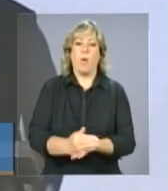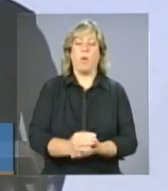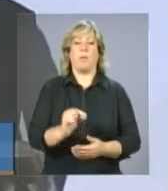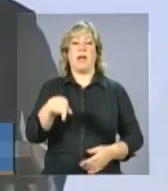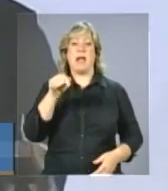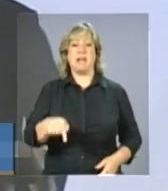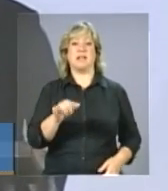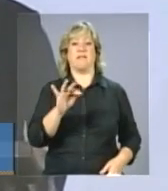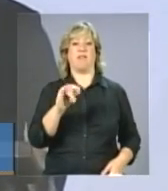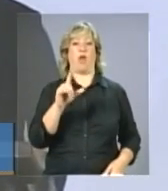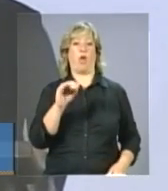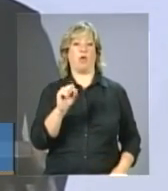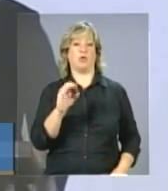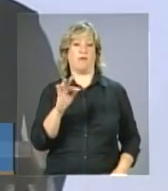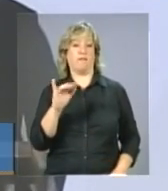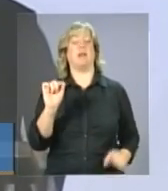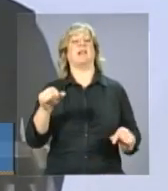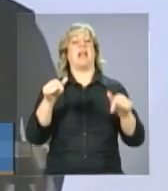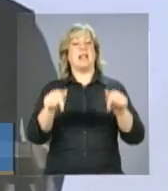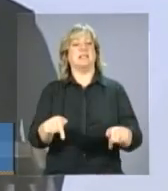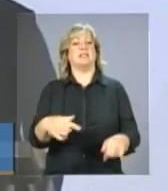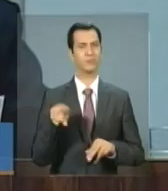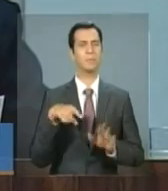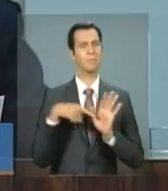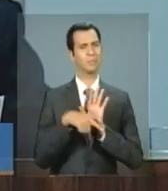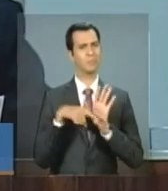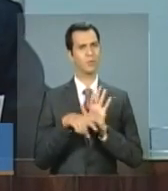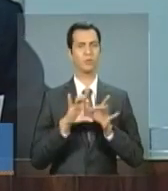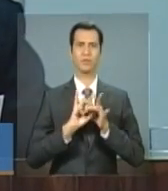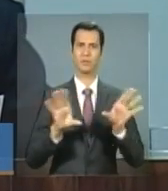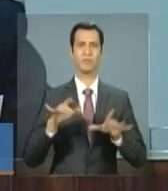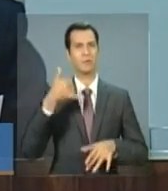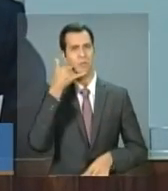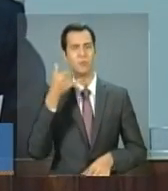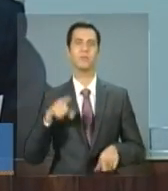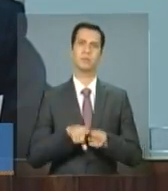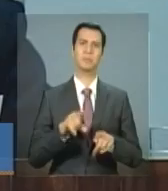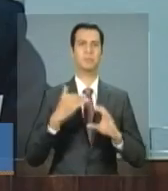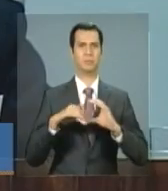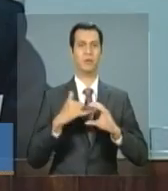nessa filosofia e nesses princípios. Nós vamos a um breve